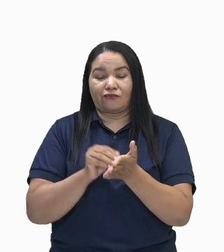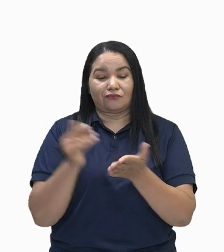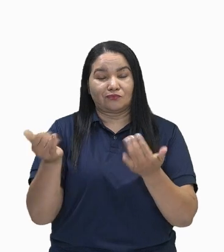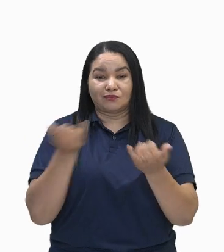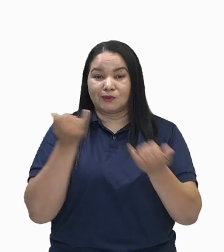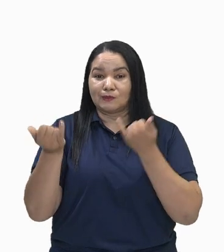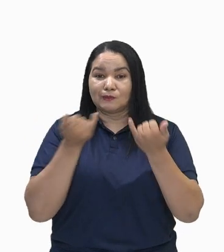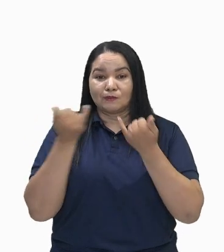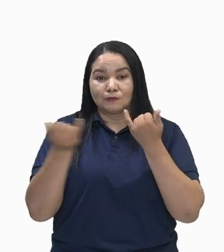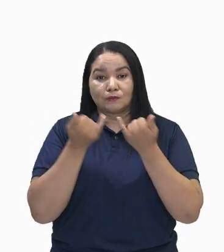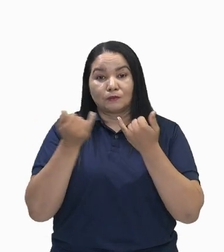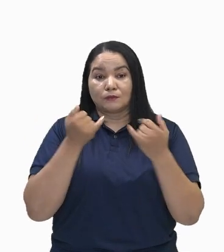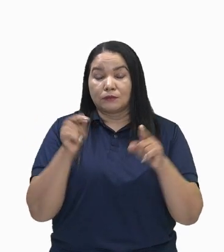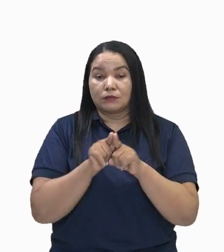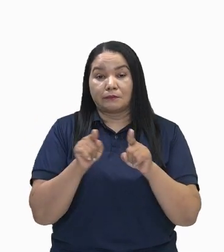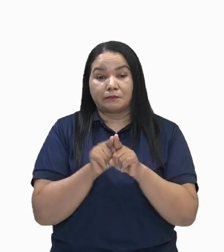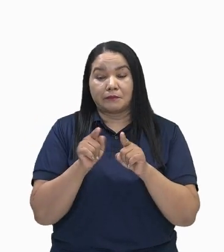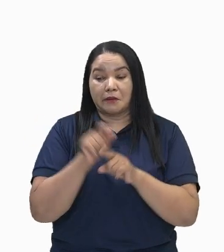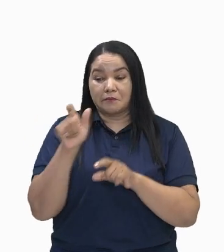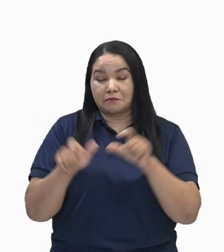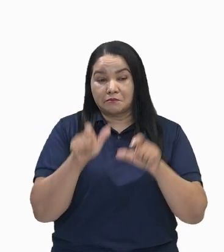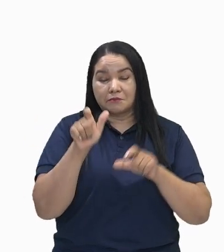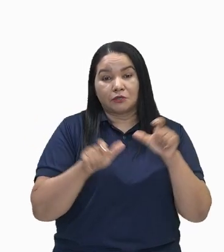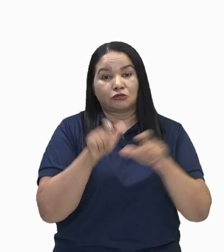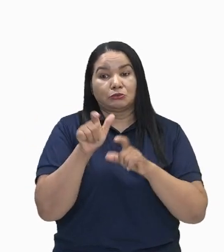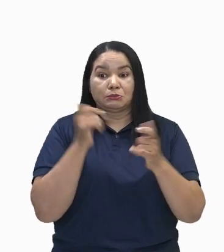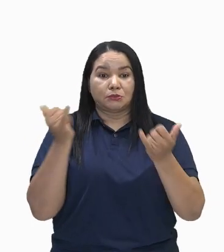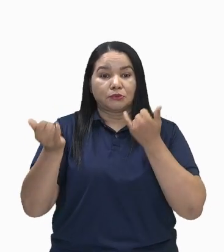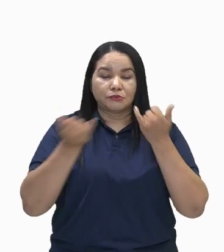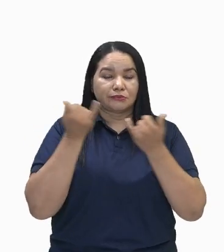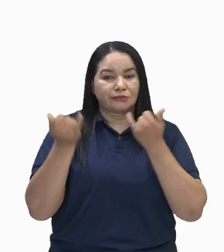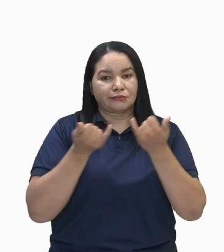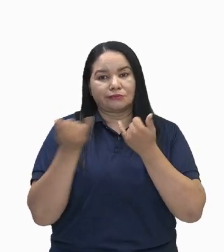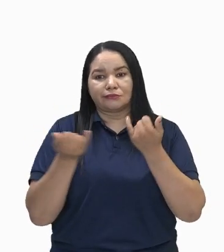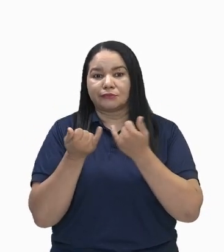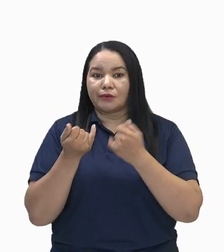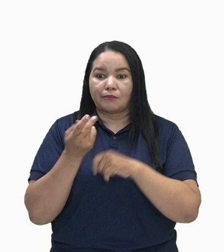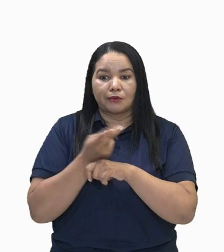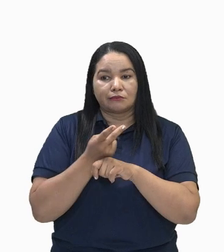e conscientização, certo?